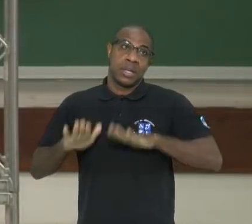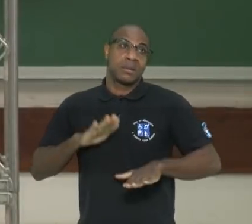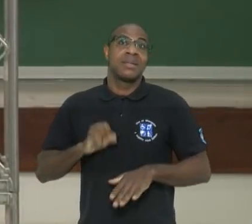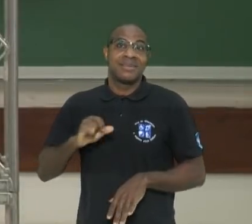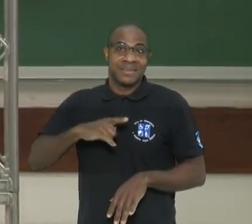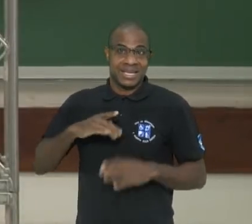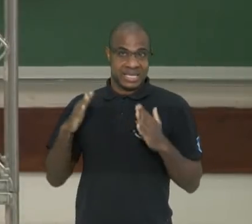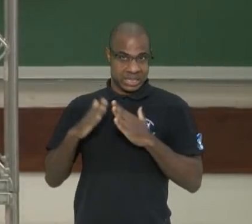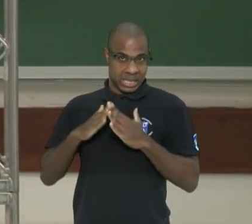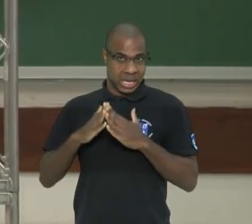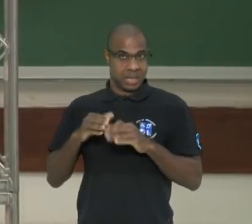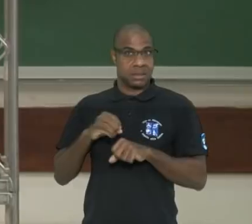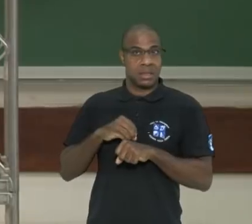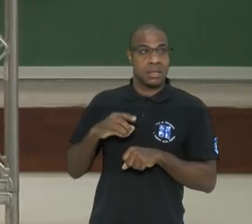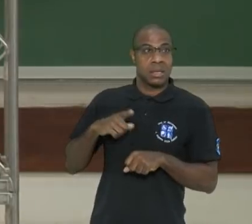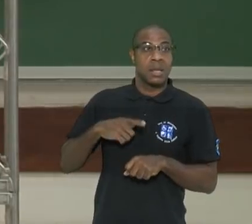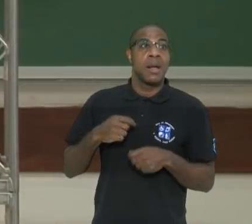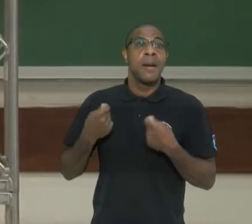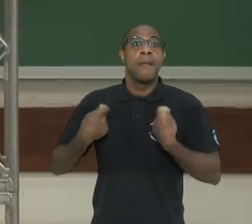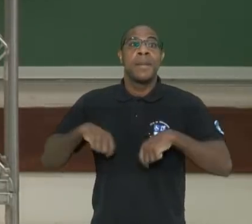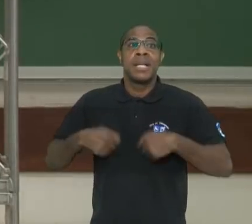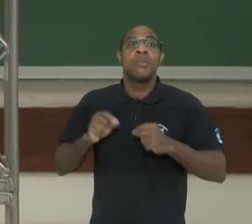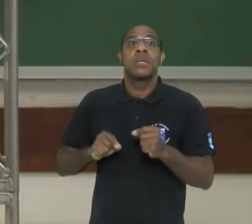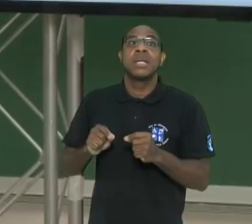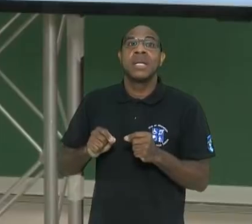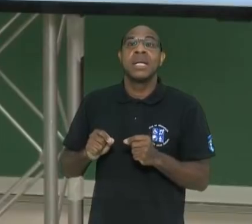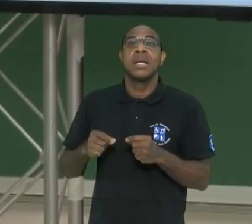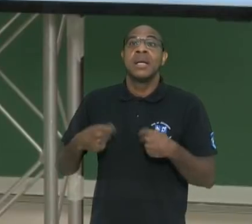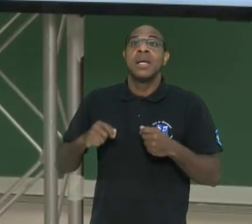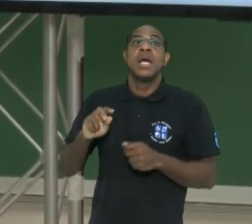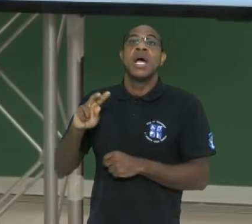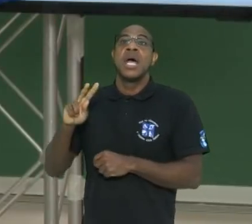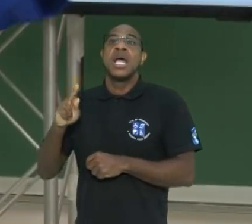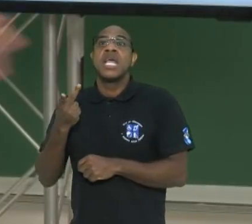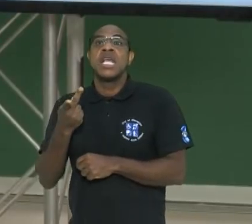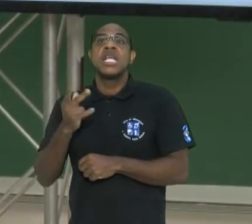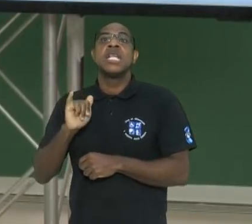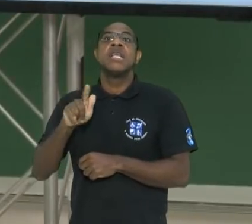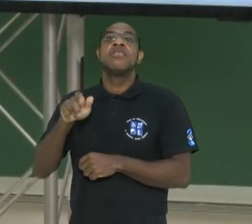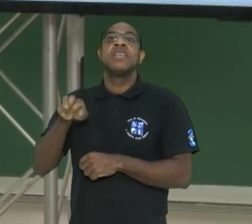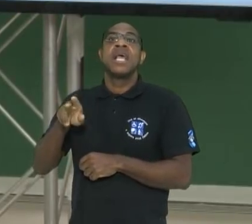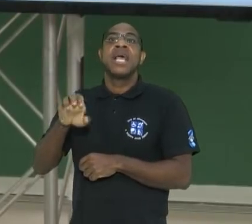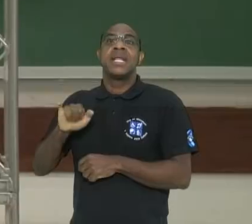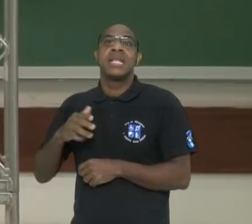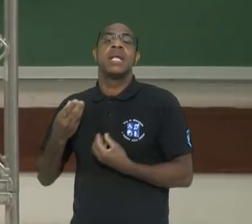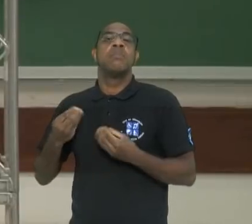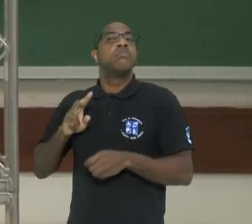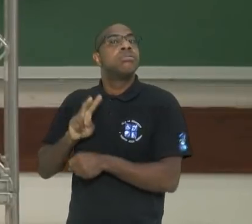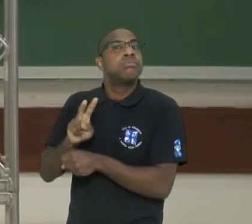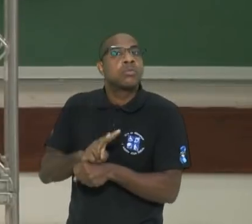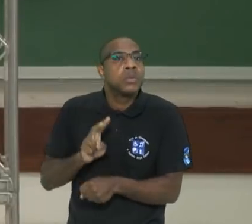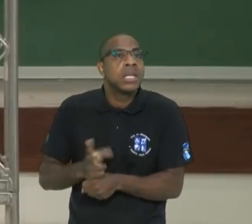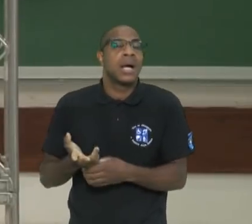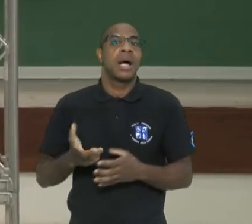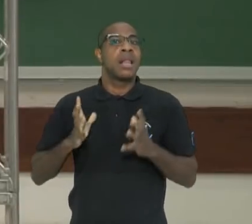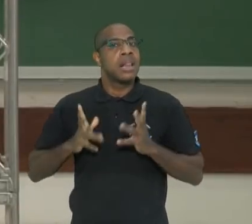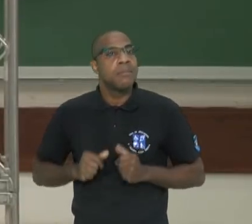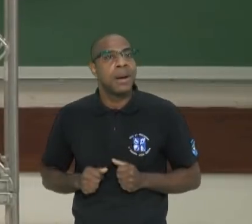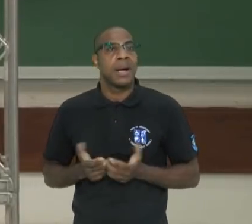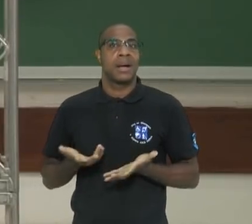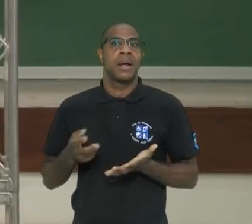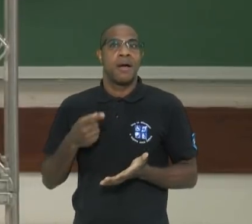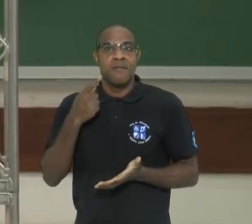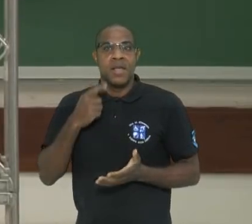em casa, a gente tem que ter hábitos de higiene, principalmente para manusear as fezes